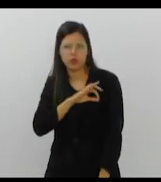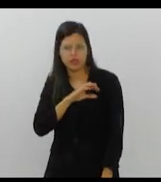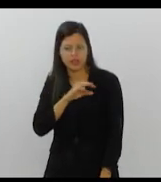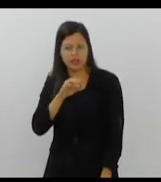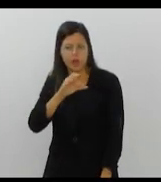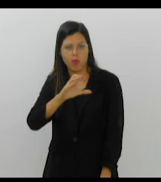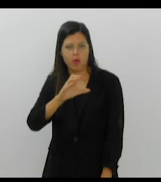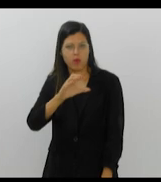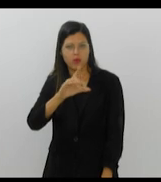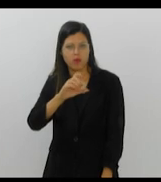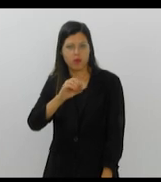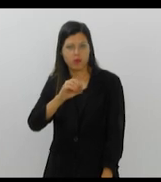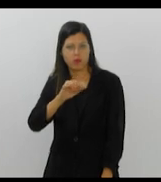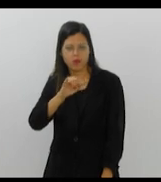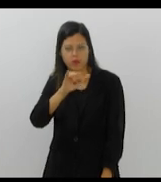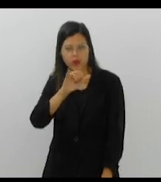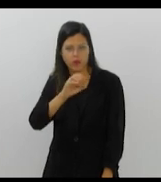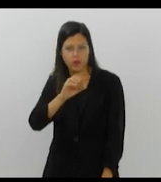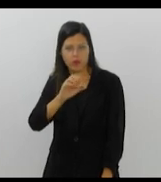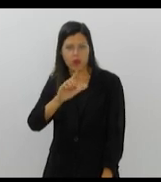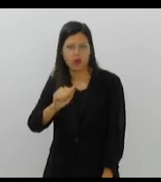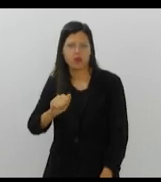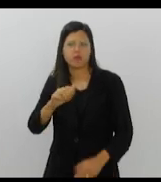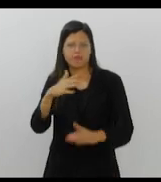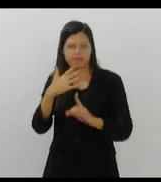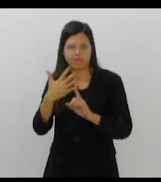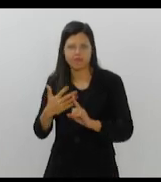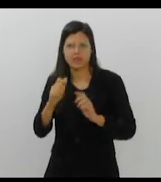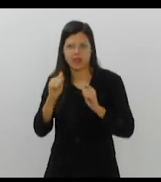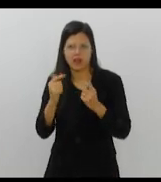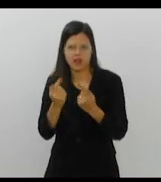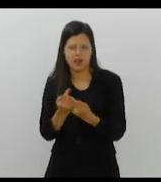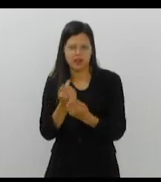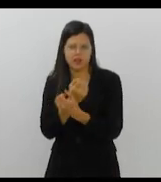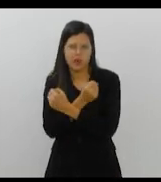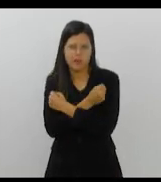homenagem na Assembleia Legislativa do Rio de Janeiro. Um abraço.